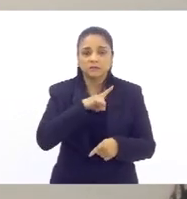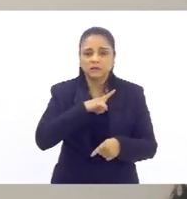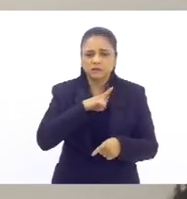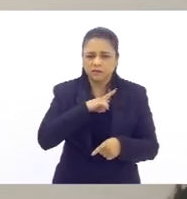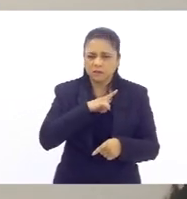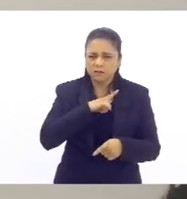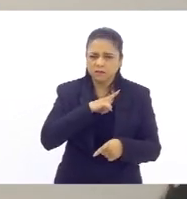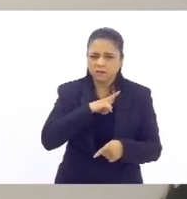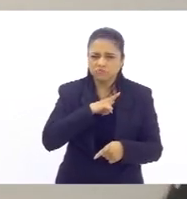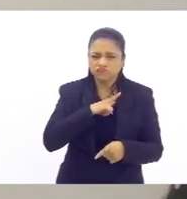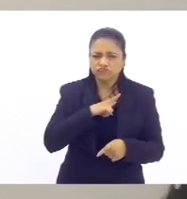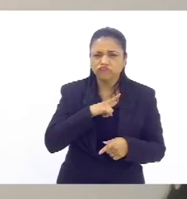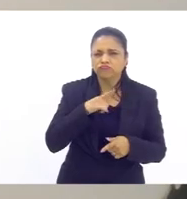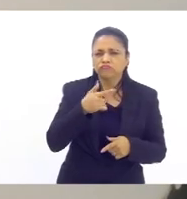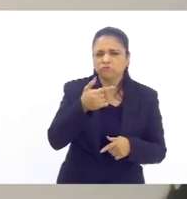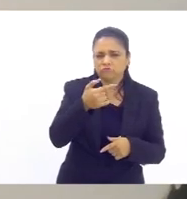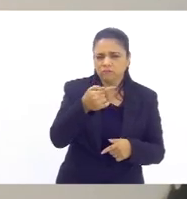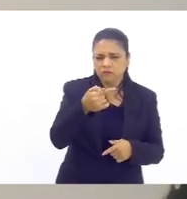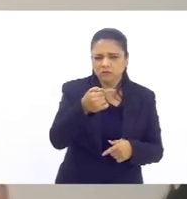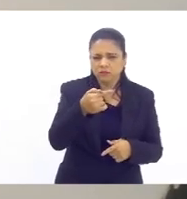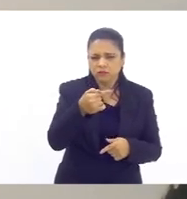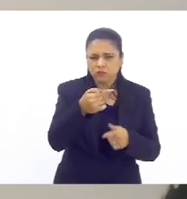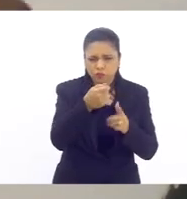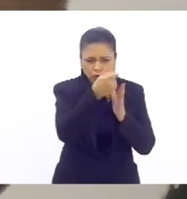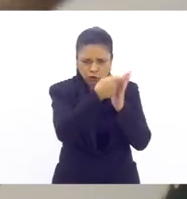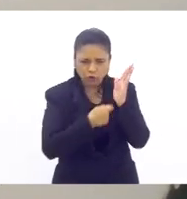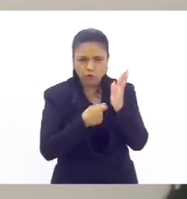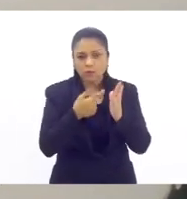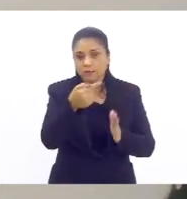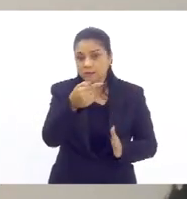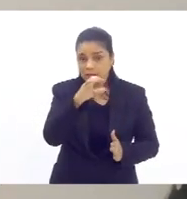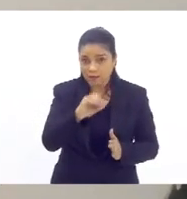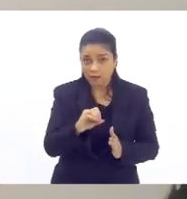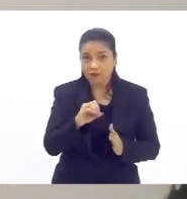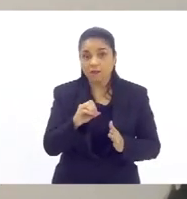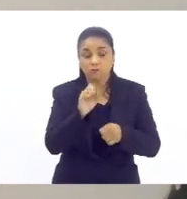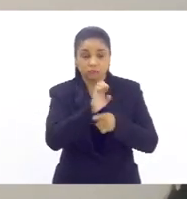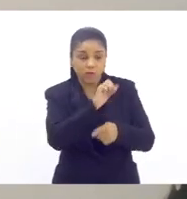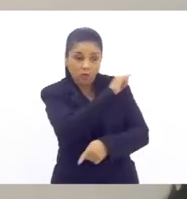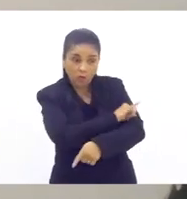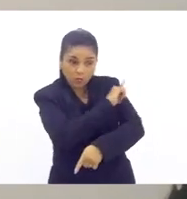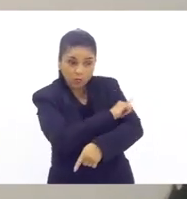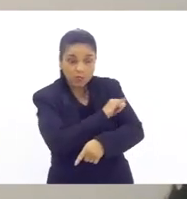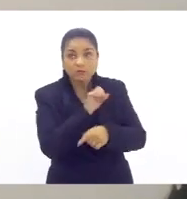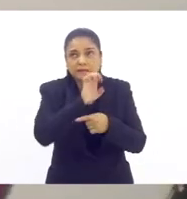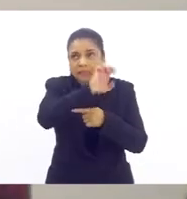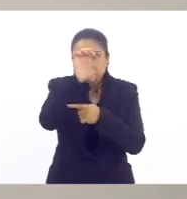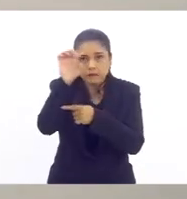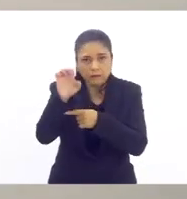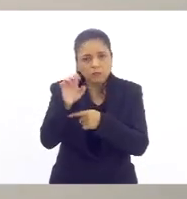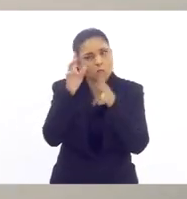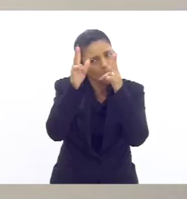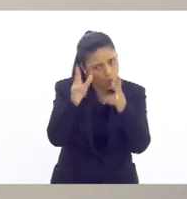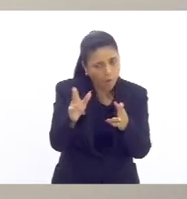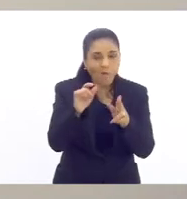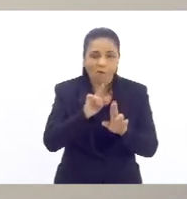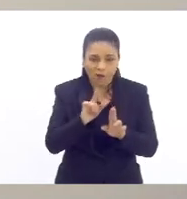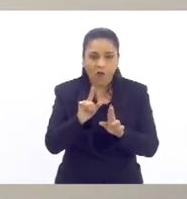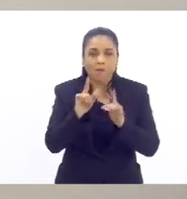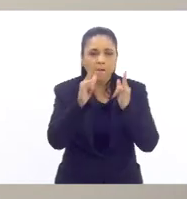do Tribunal de Justiça do Estado do Rio de Janeiro e similar nos outros estados nós temos posição lugares